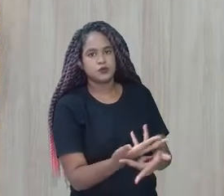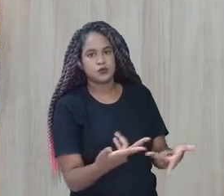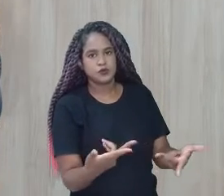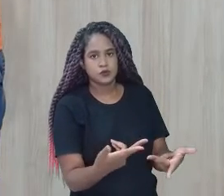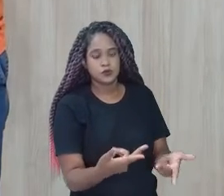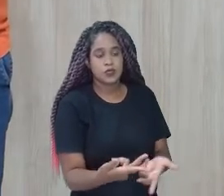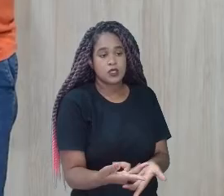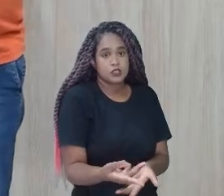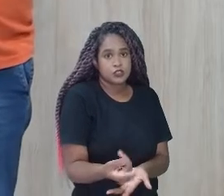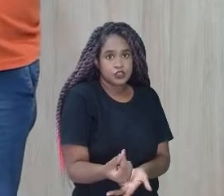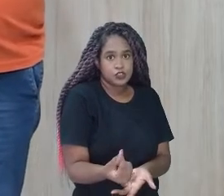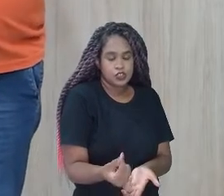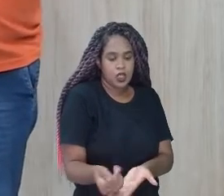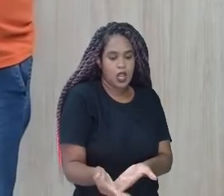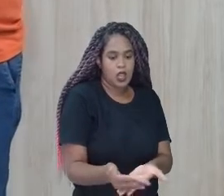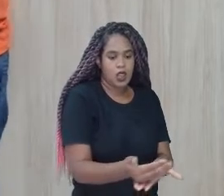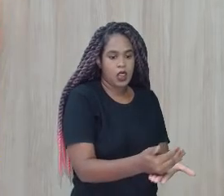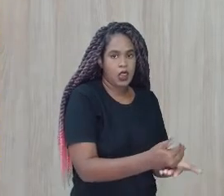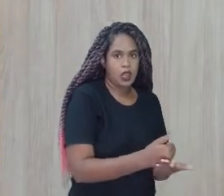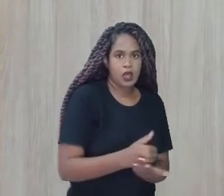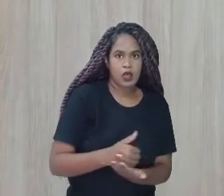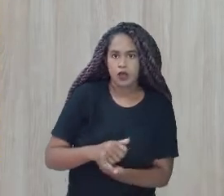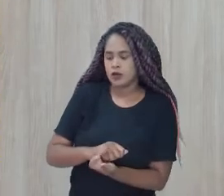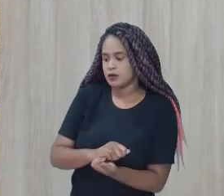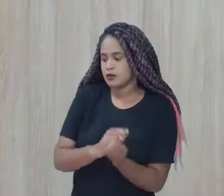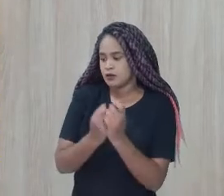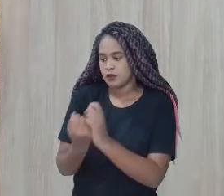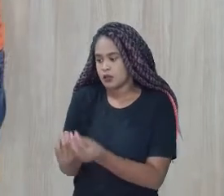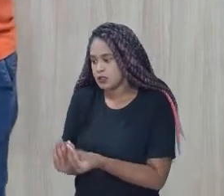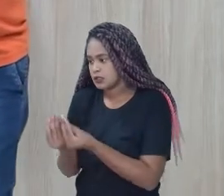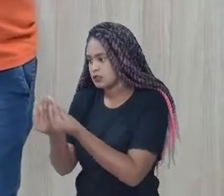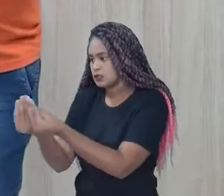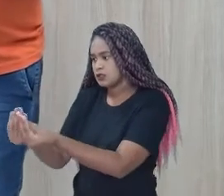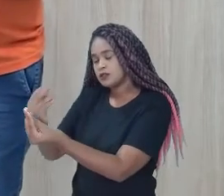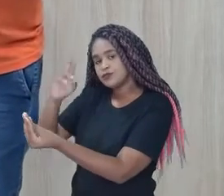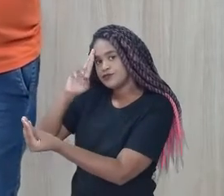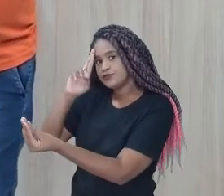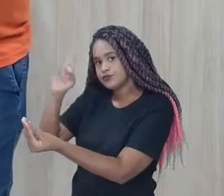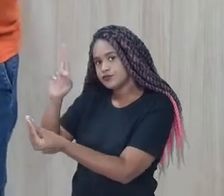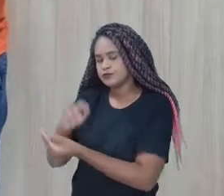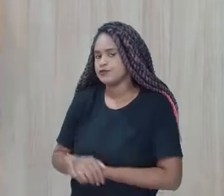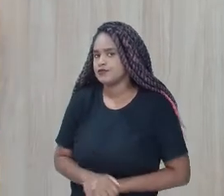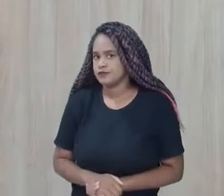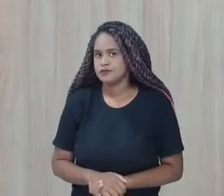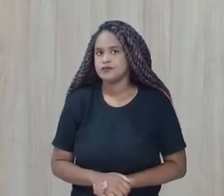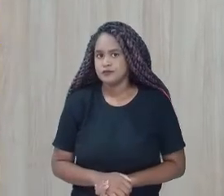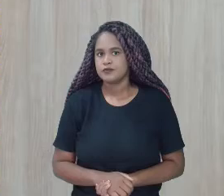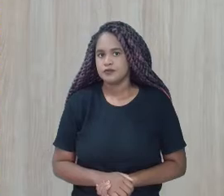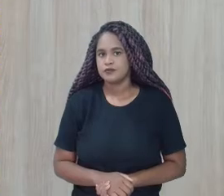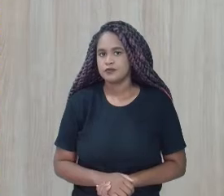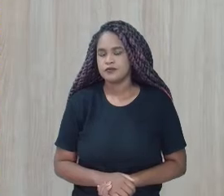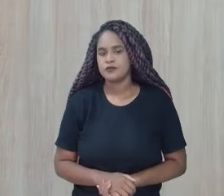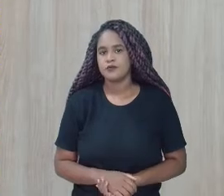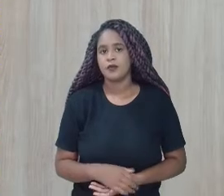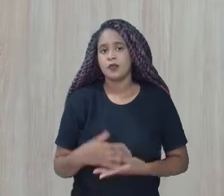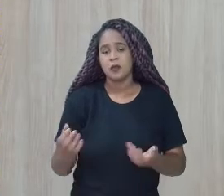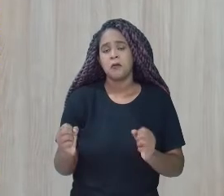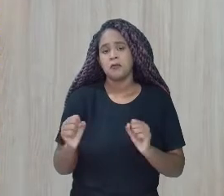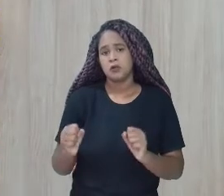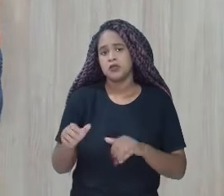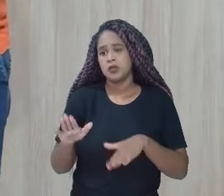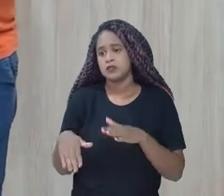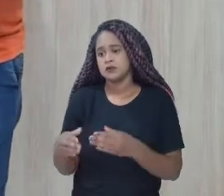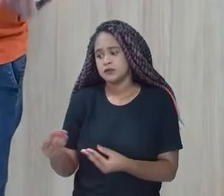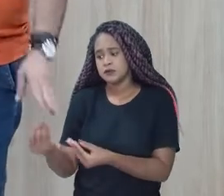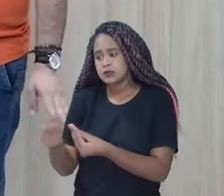renda apurada ele revertia aquilo ali para o senhor, né? Às vezes, a depender do senhor, podia ser que ele ficasse com uma